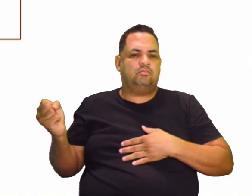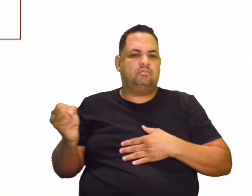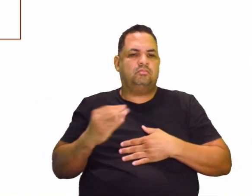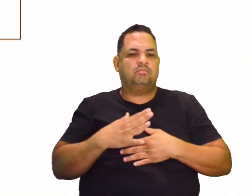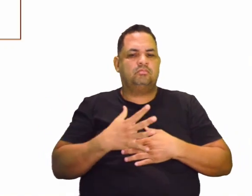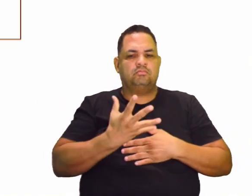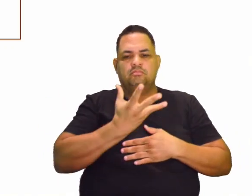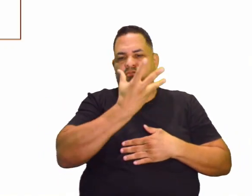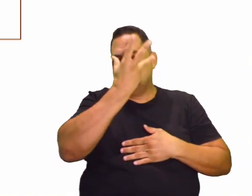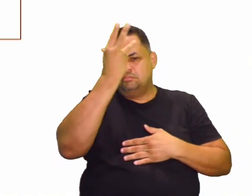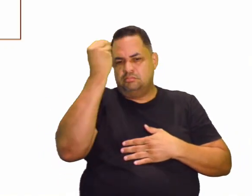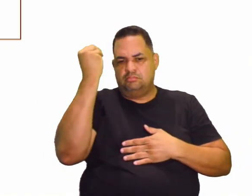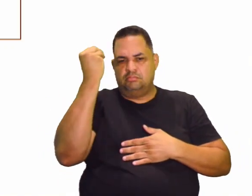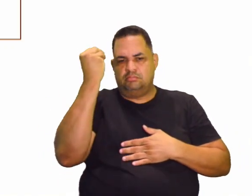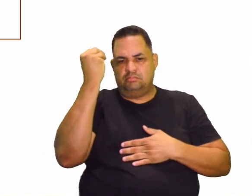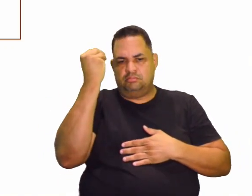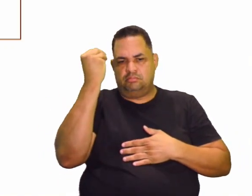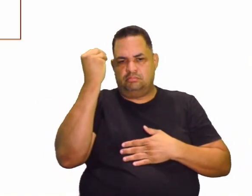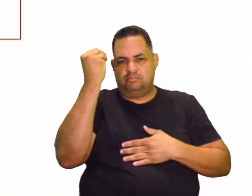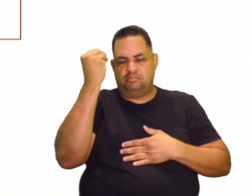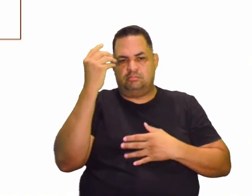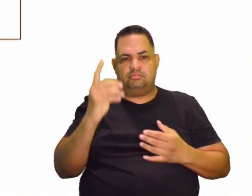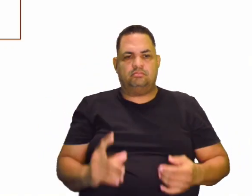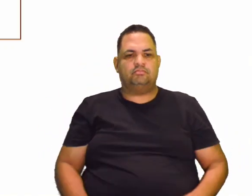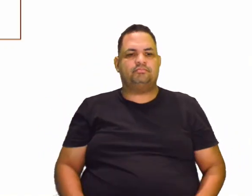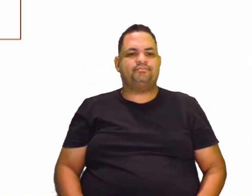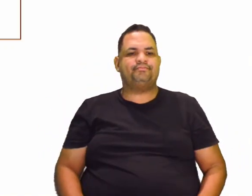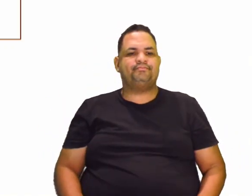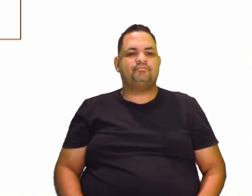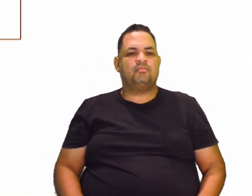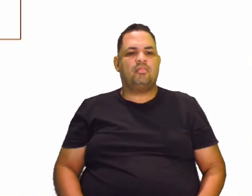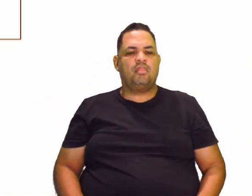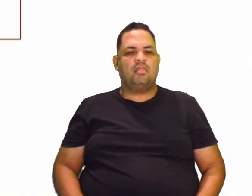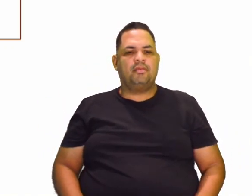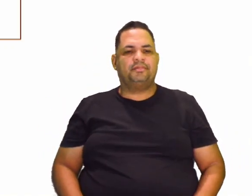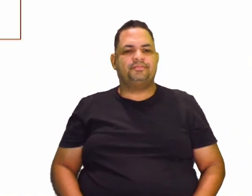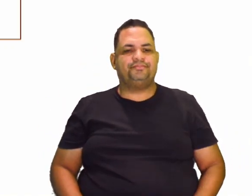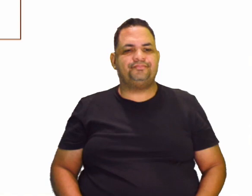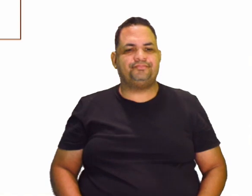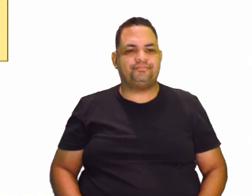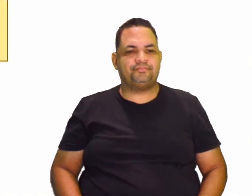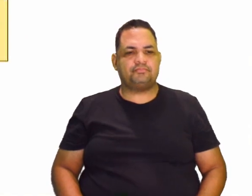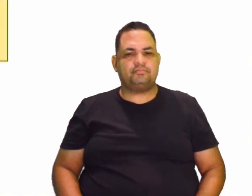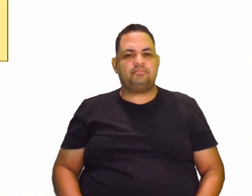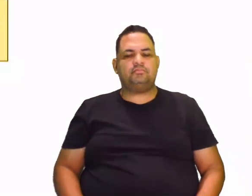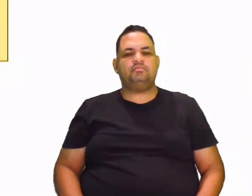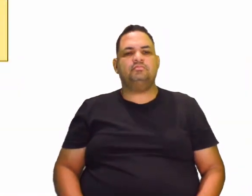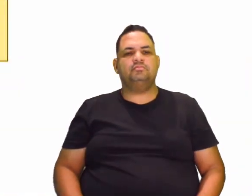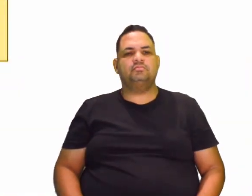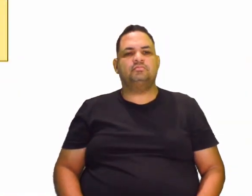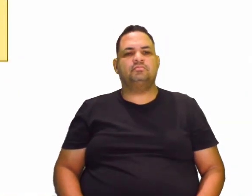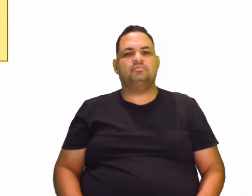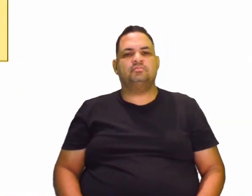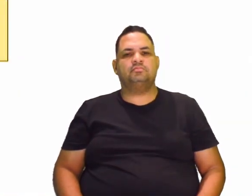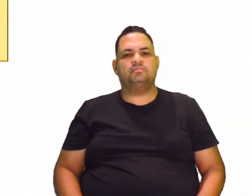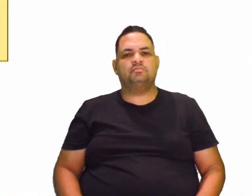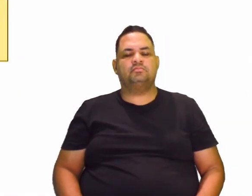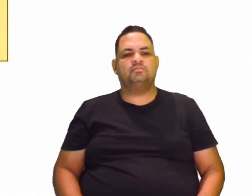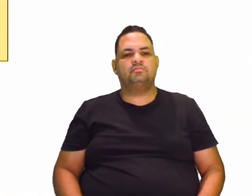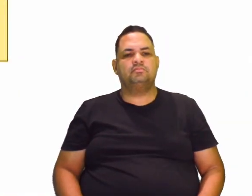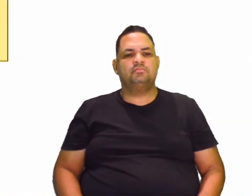artista, está na ponta da língua, mas não sai. Mas vamos seguindo aqui. Vamos ver o que eu trouxe mais para vocês.